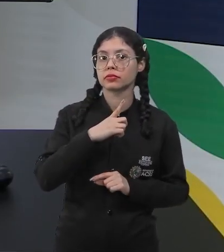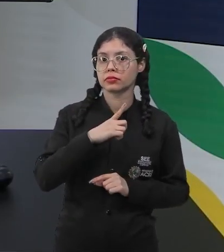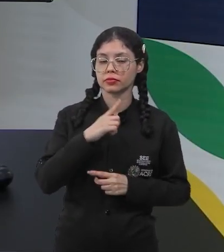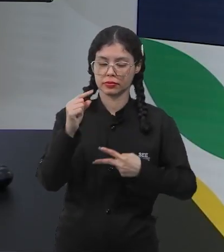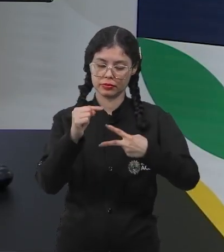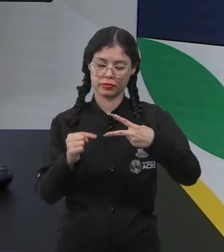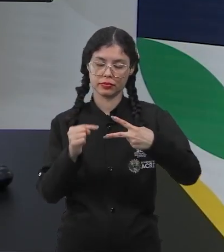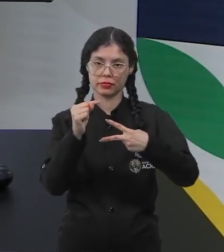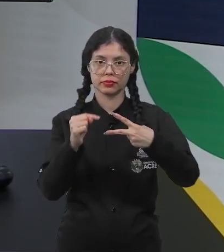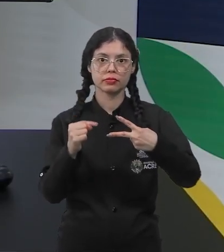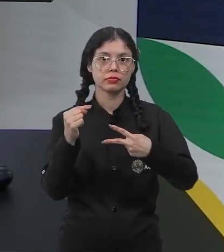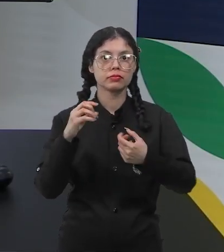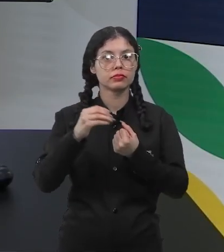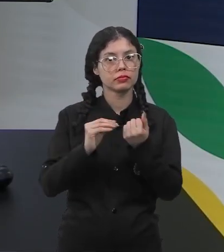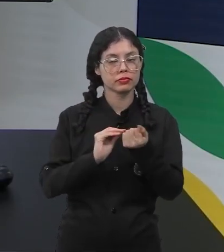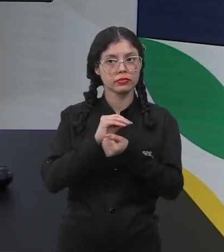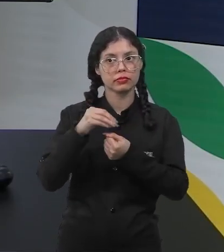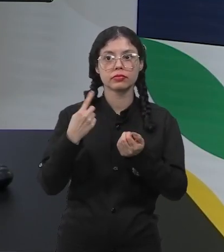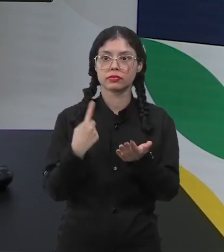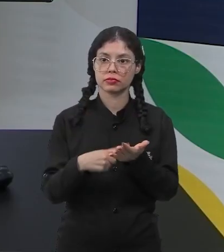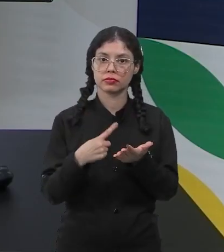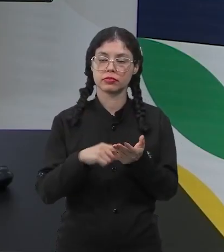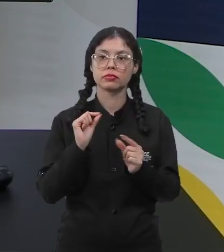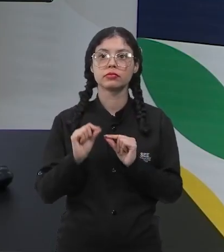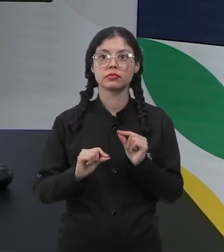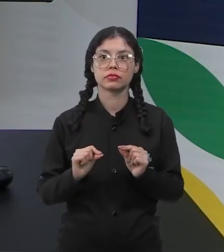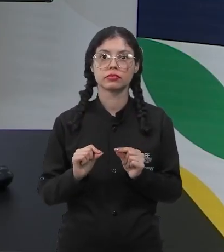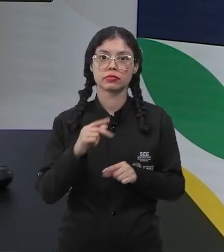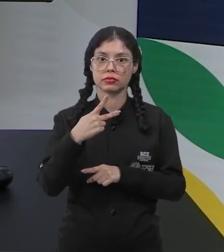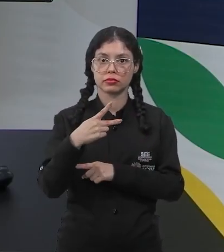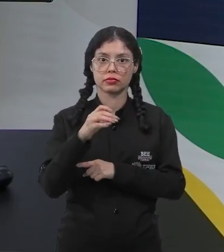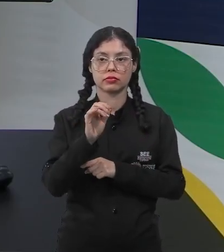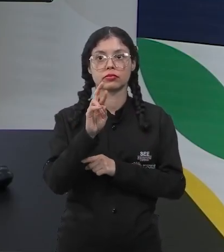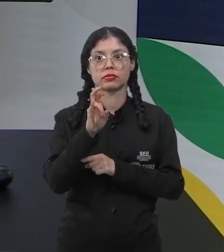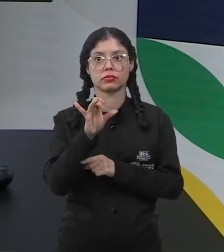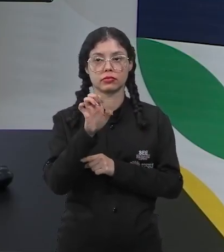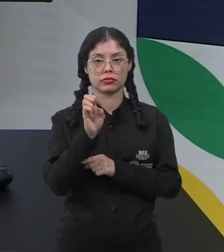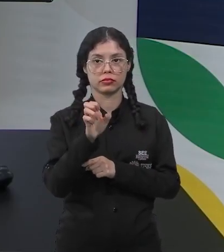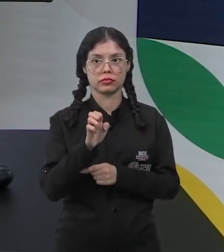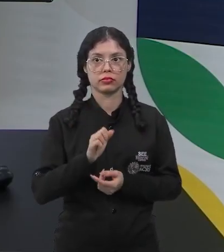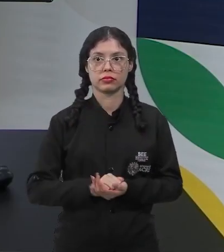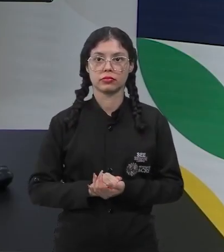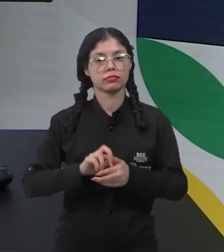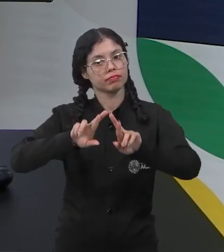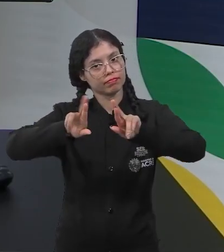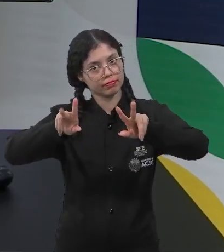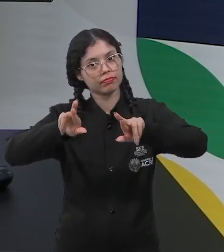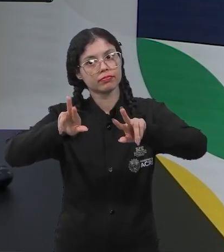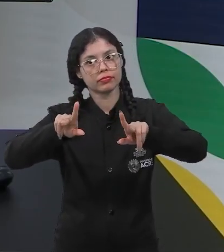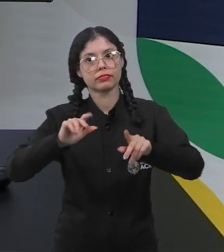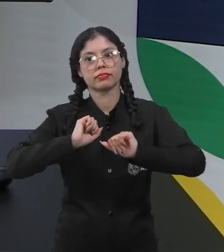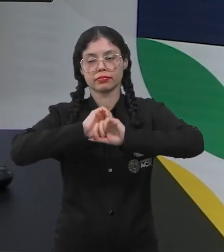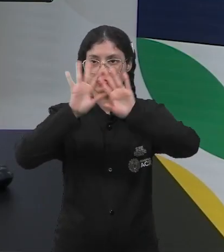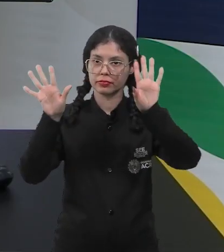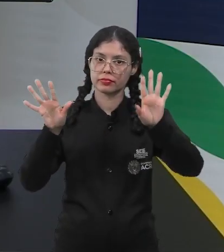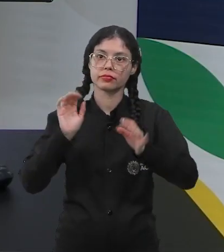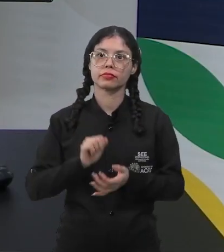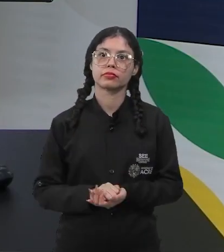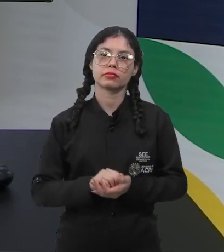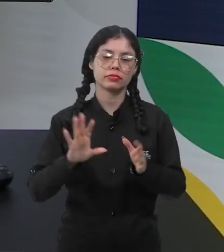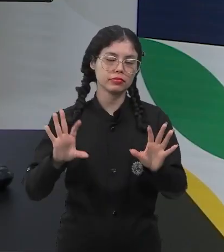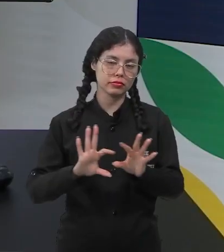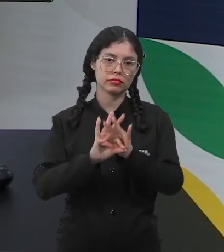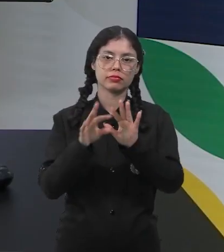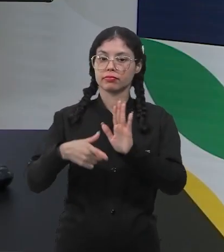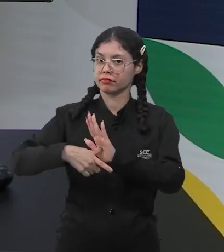duas moléculas consideradas polares, tá bom? Diferente, é claro, da